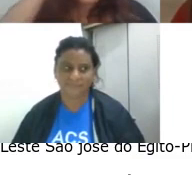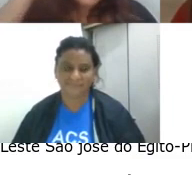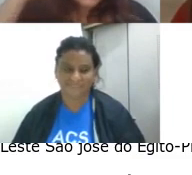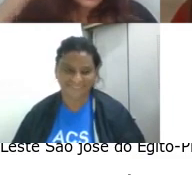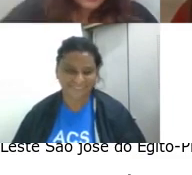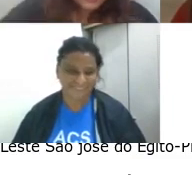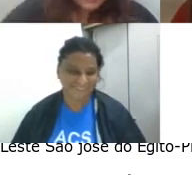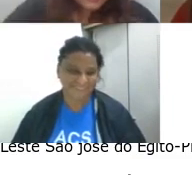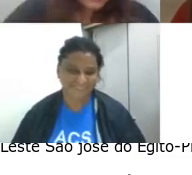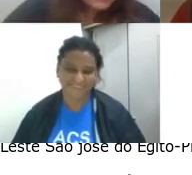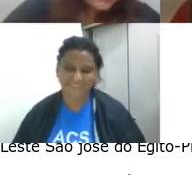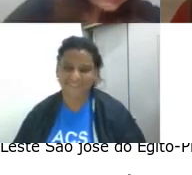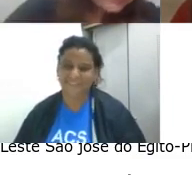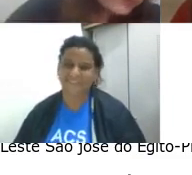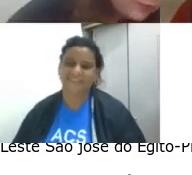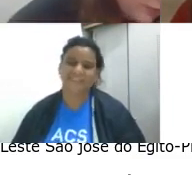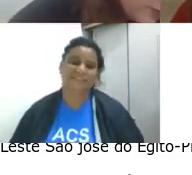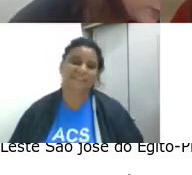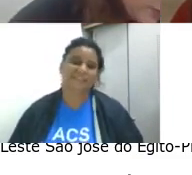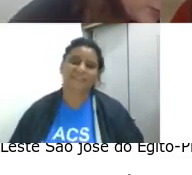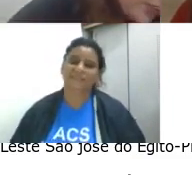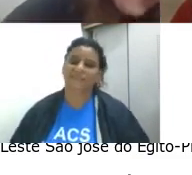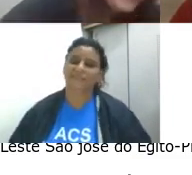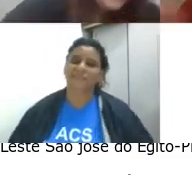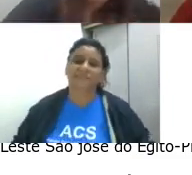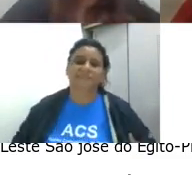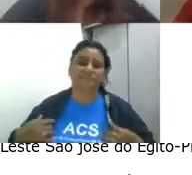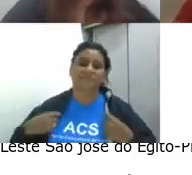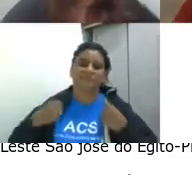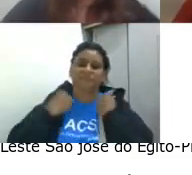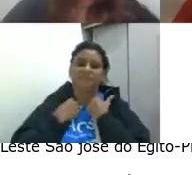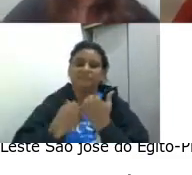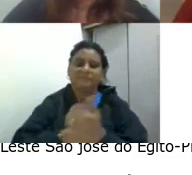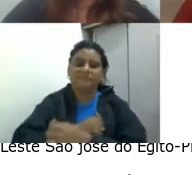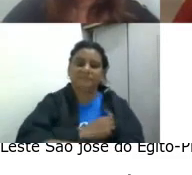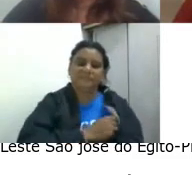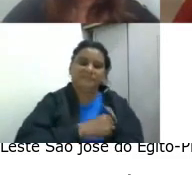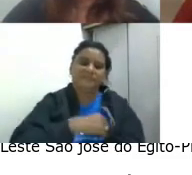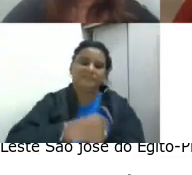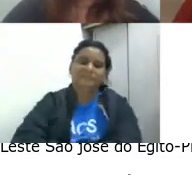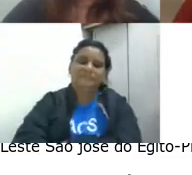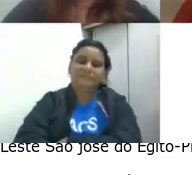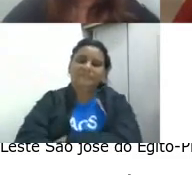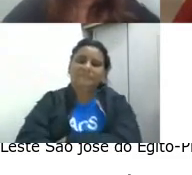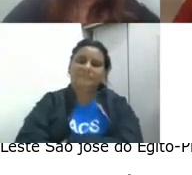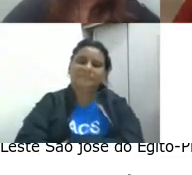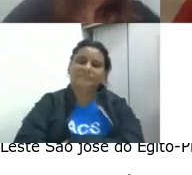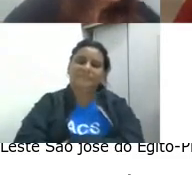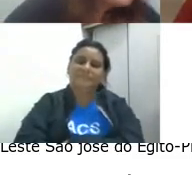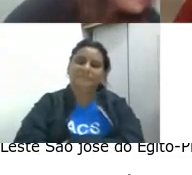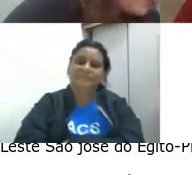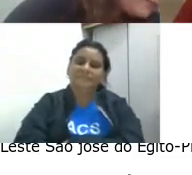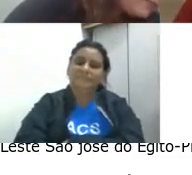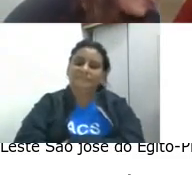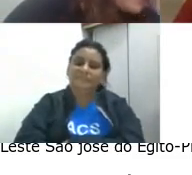eu sugiro na verdade passar para Carol ok aí a gente pode disponibilizar o link